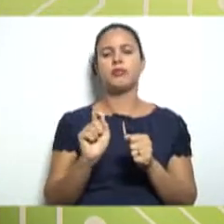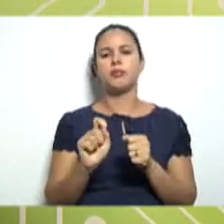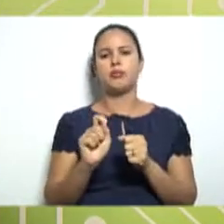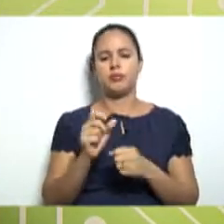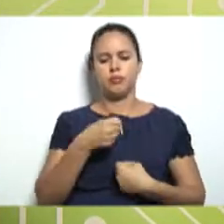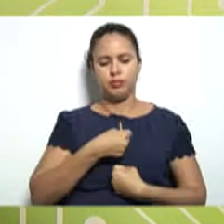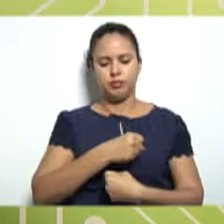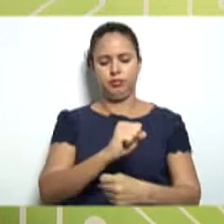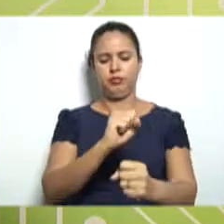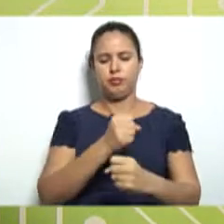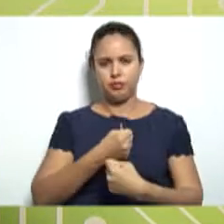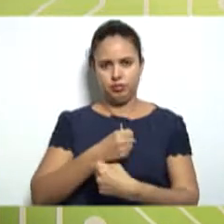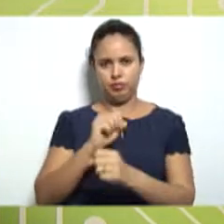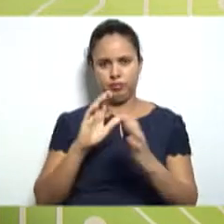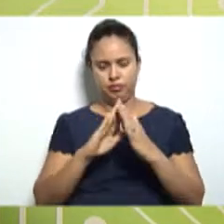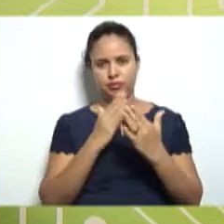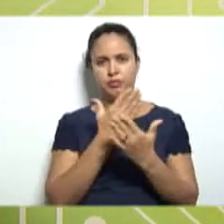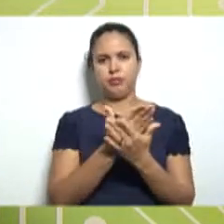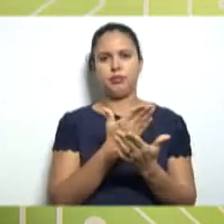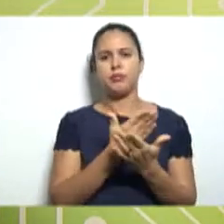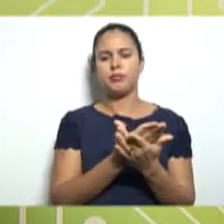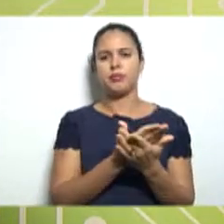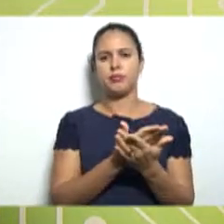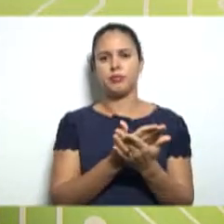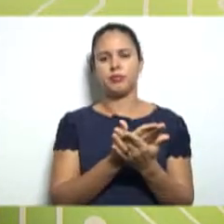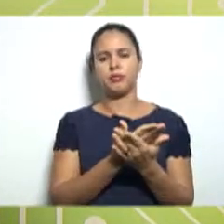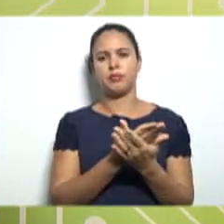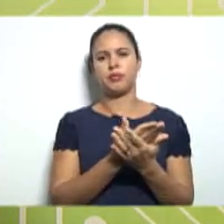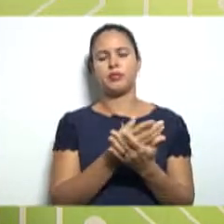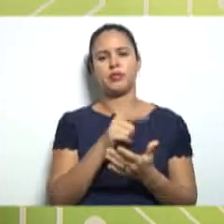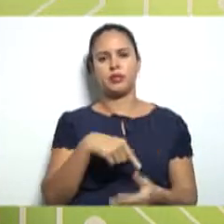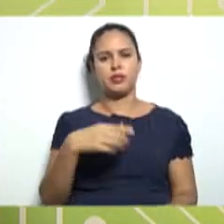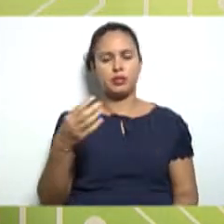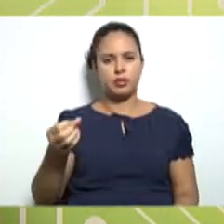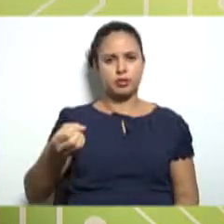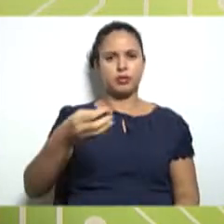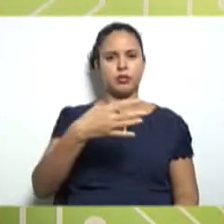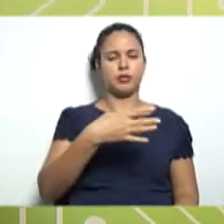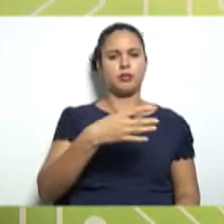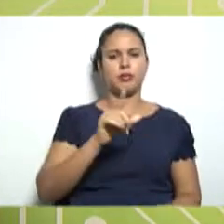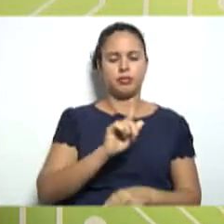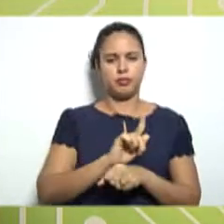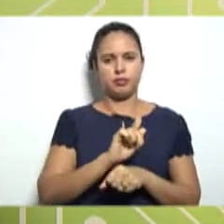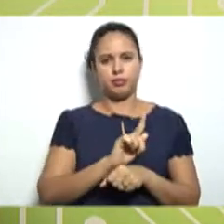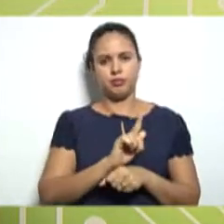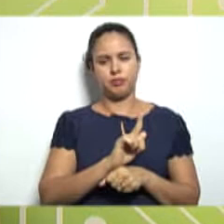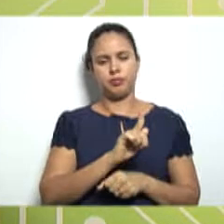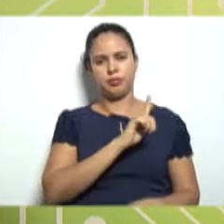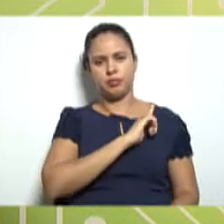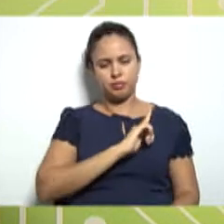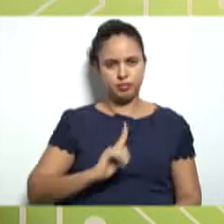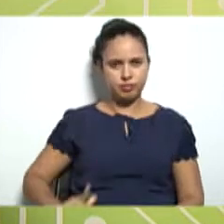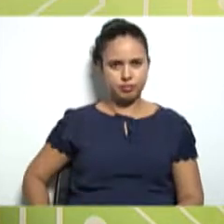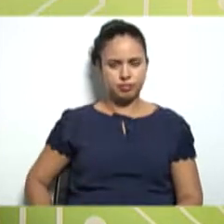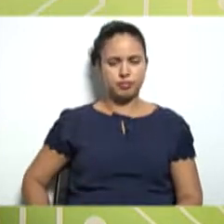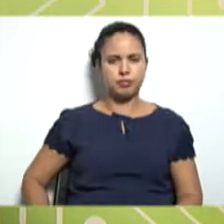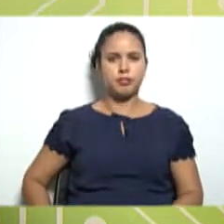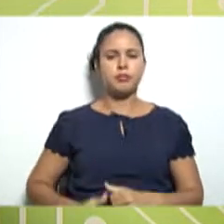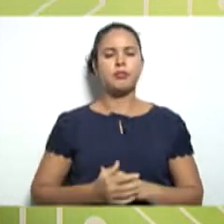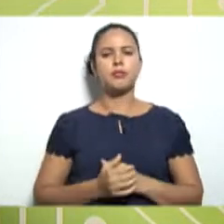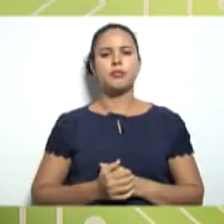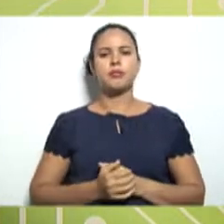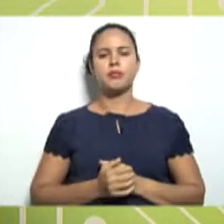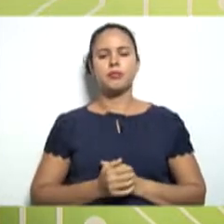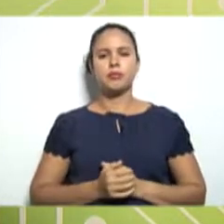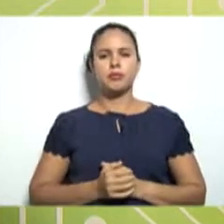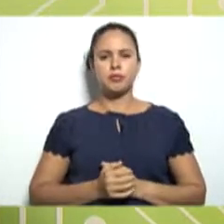mais um funcionário da escola que faz a limpeza. A tendência mais moderna na gestão pública é terceirizar esse tipo de serviço. O que a gente está sugerindo